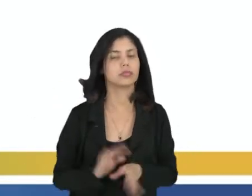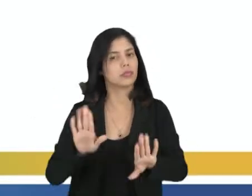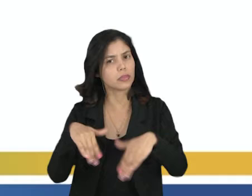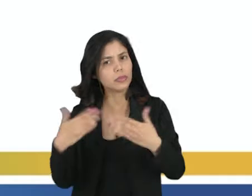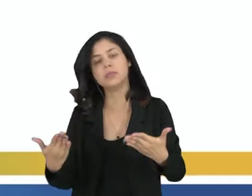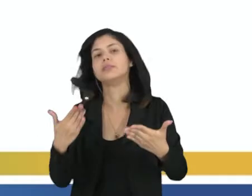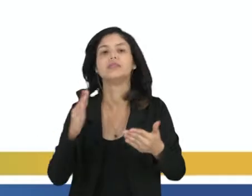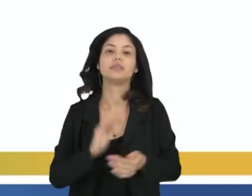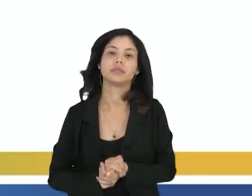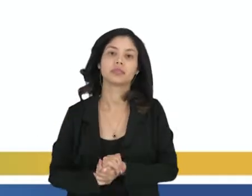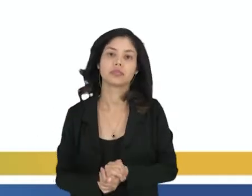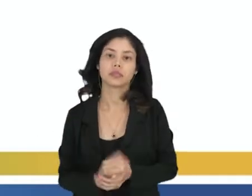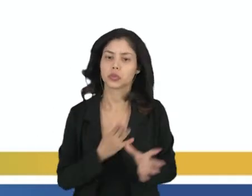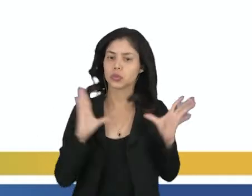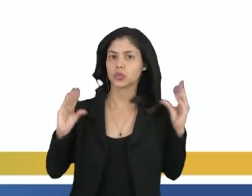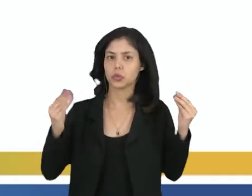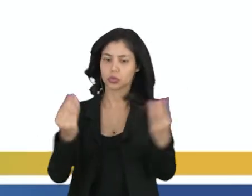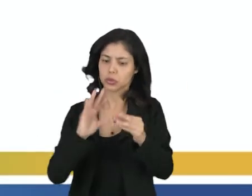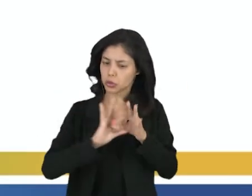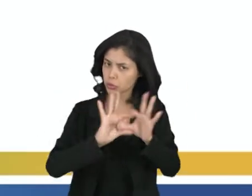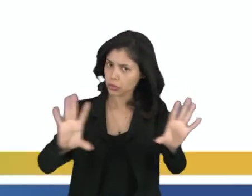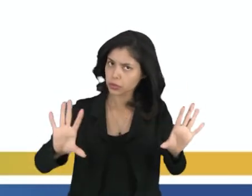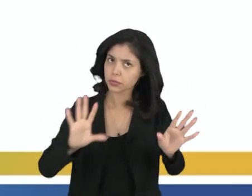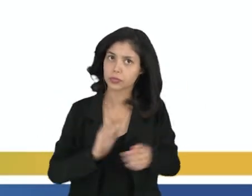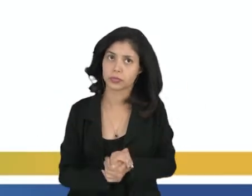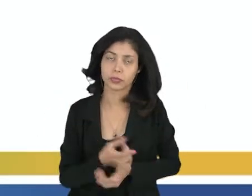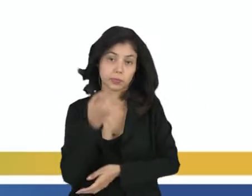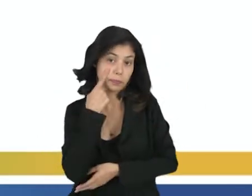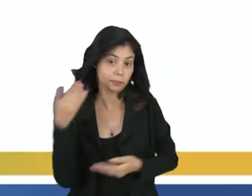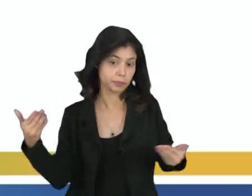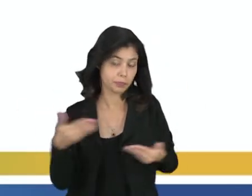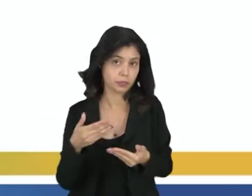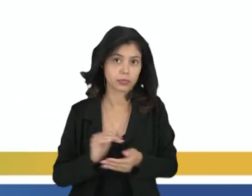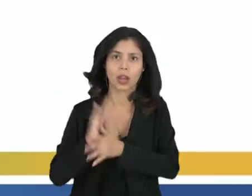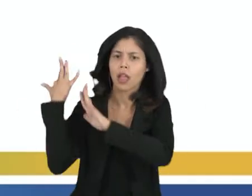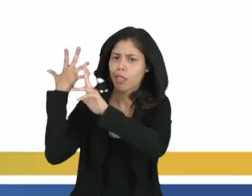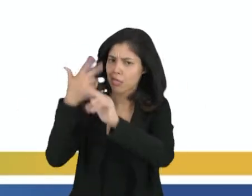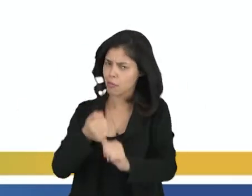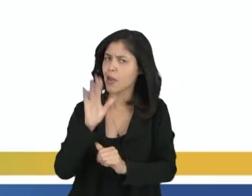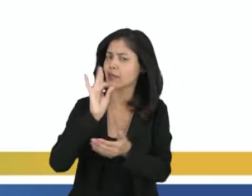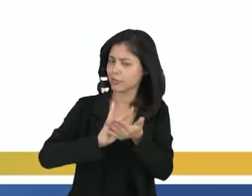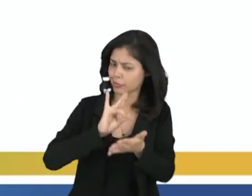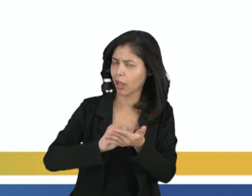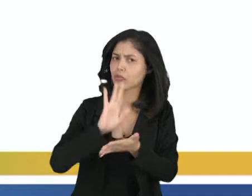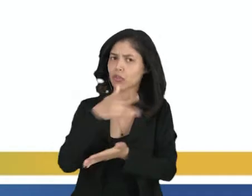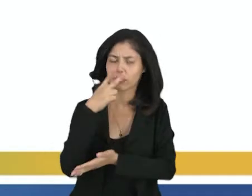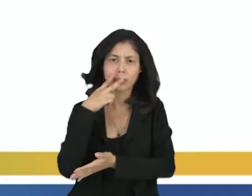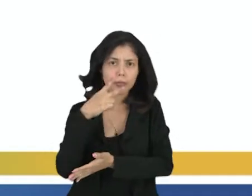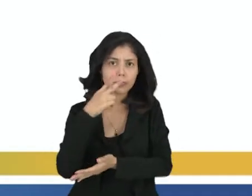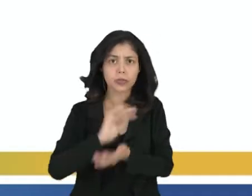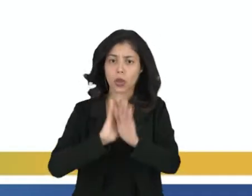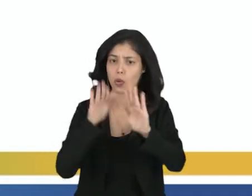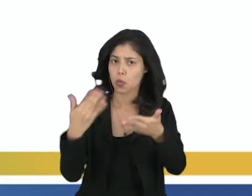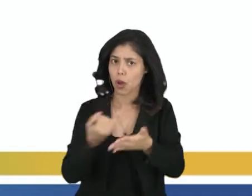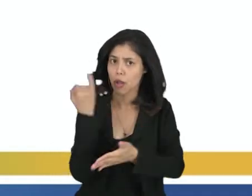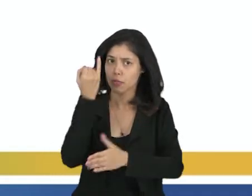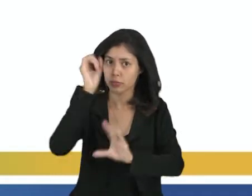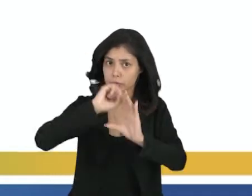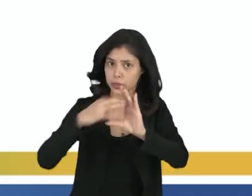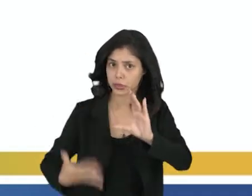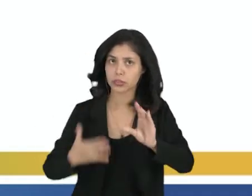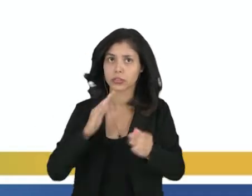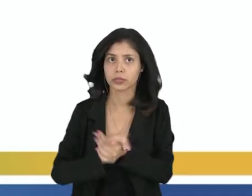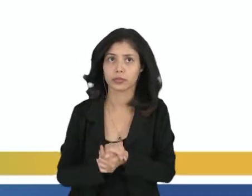quais são as substâncias que liberam íons? Nós vamos ver hoje aqui, relembrar, na verdade, que nós já vimos quais são as principais características